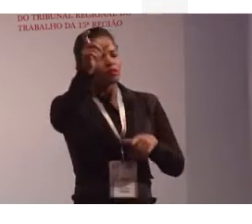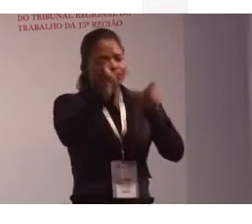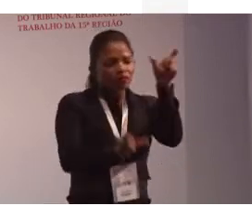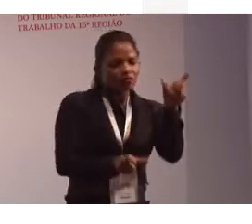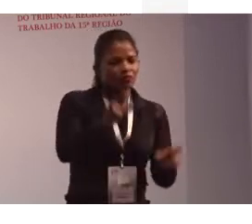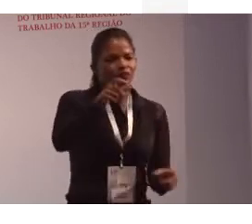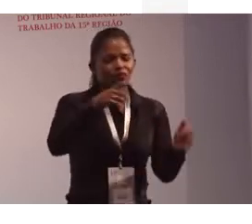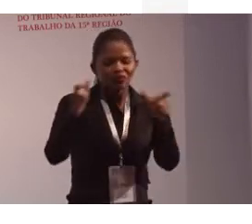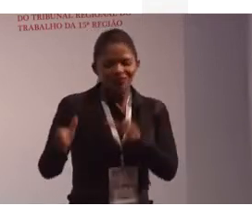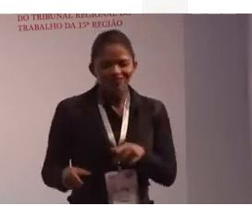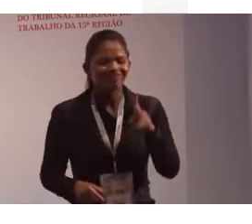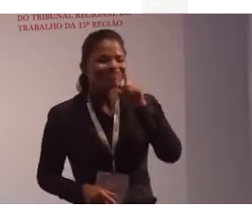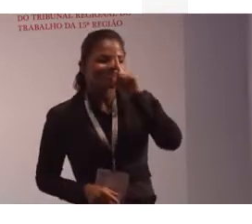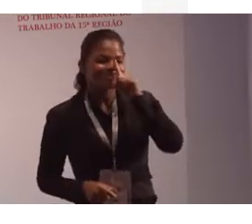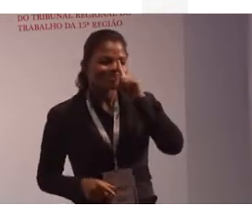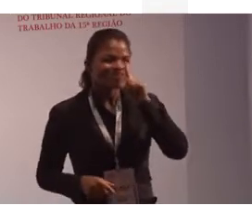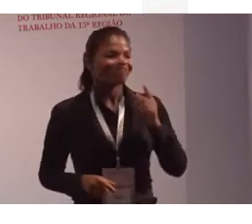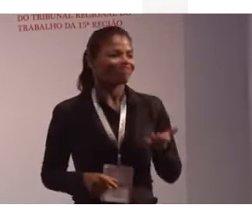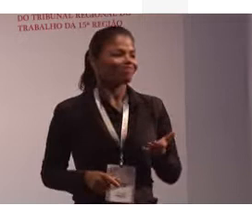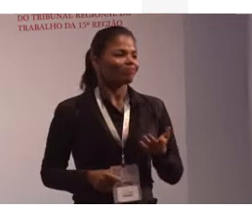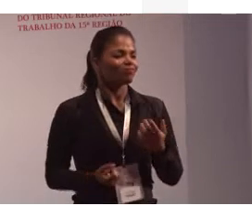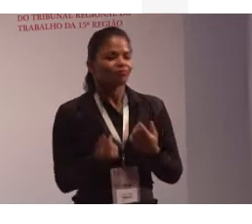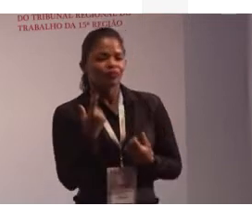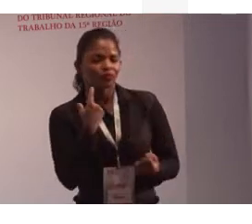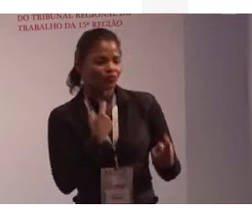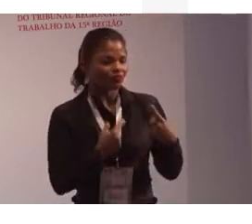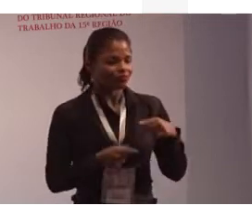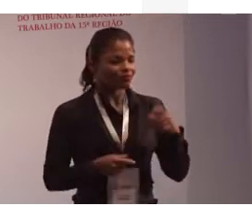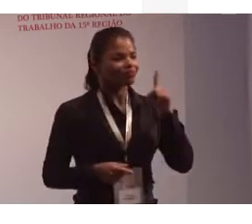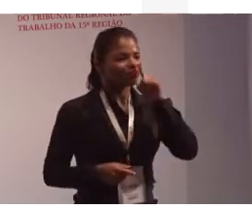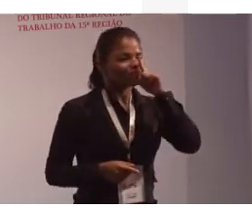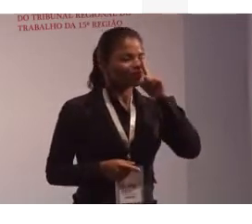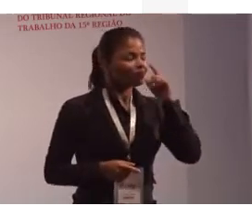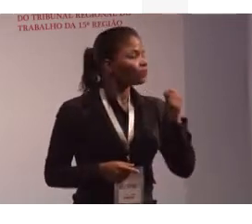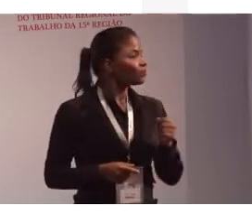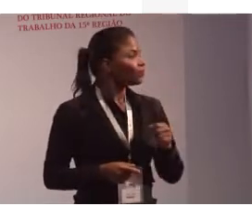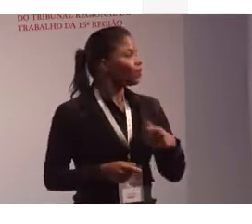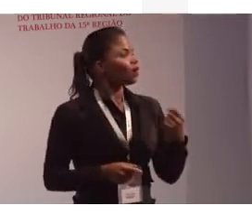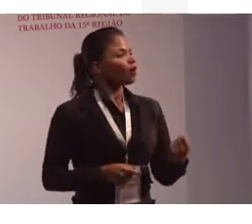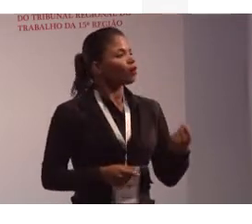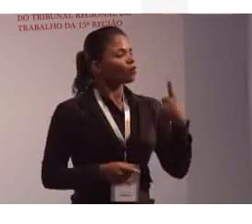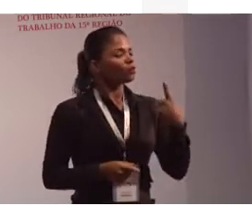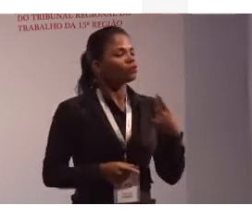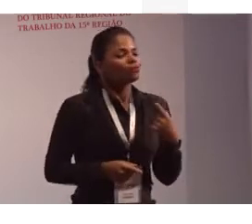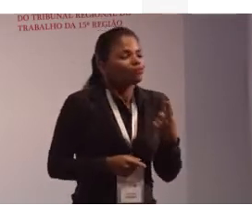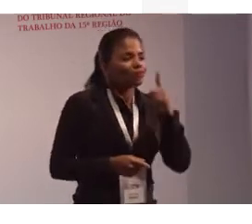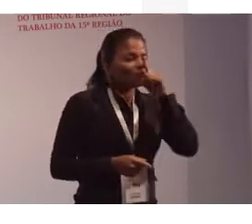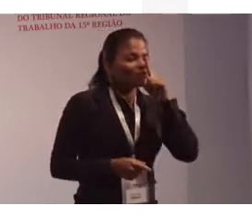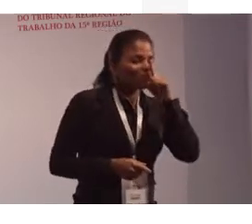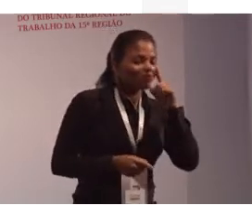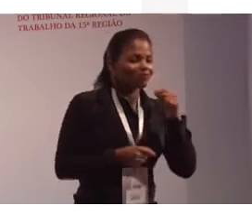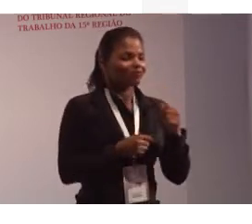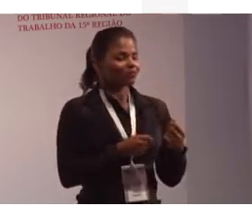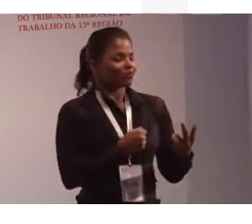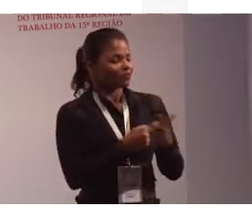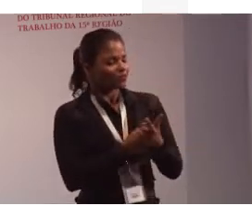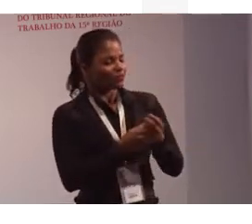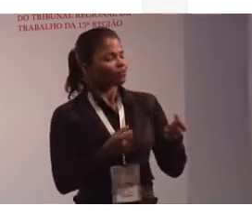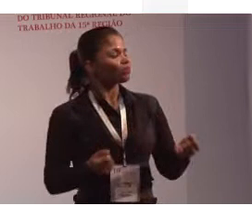alguns ambientes perigosos ou da exposição de alguns fatores de risco. Alguns autores até acreditam que alguns fatores de risco